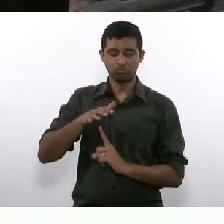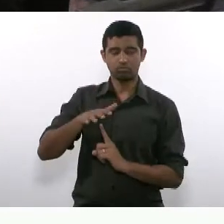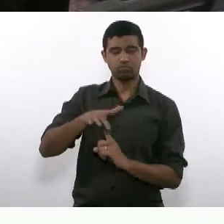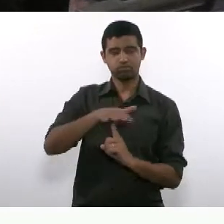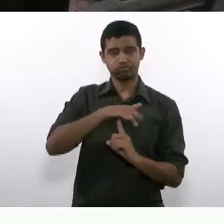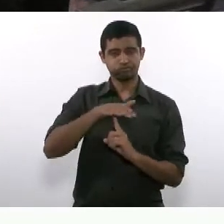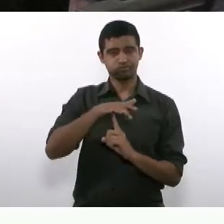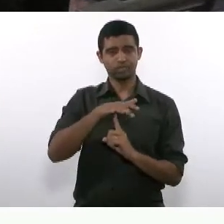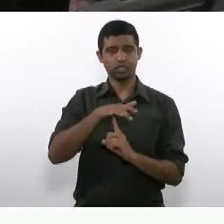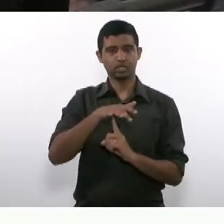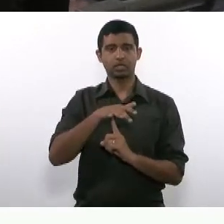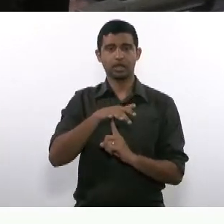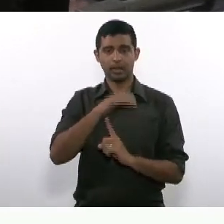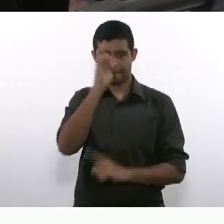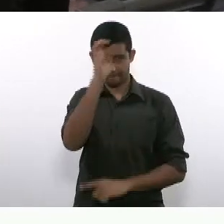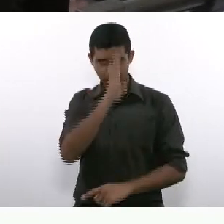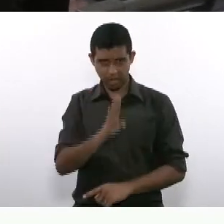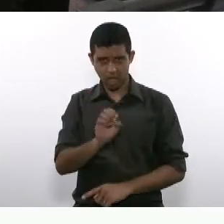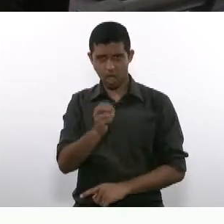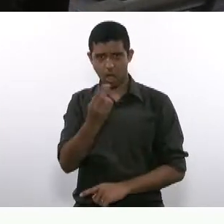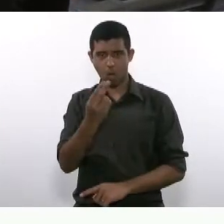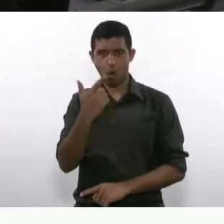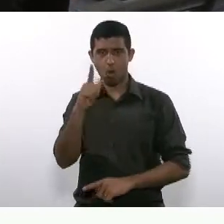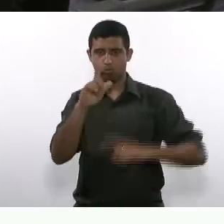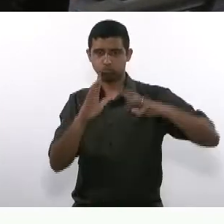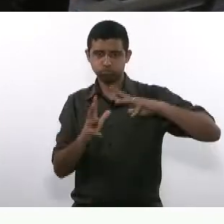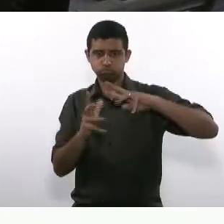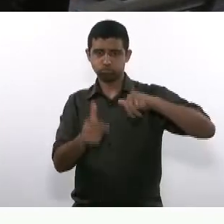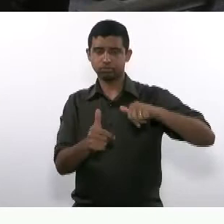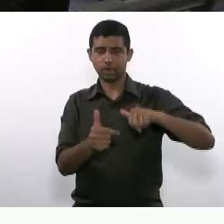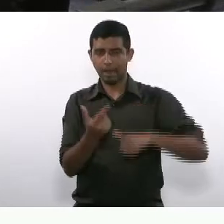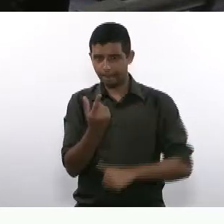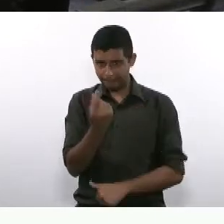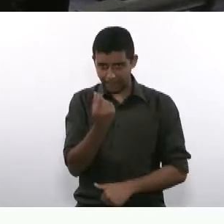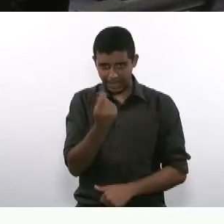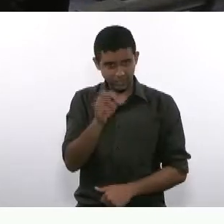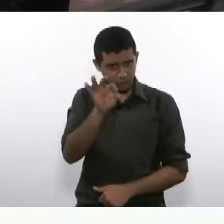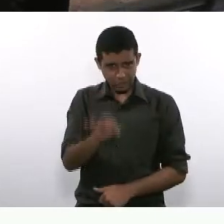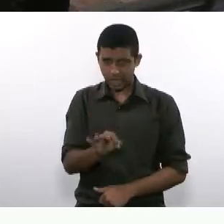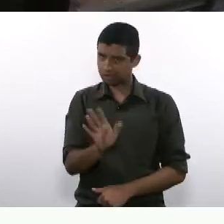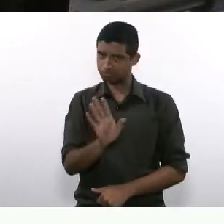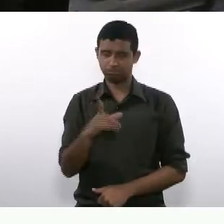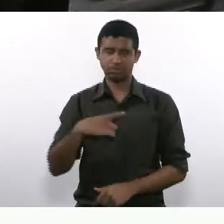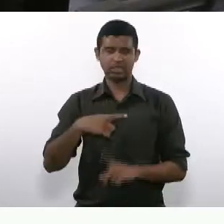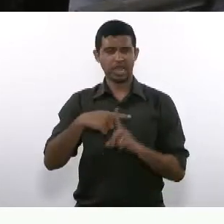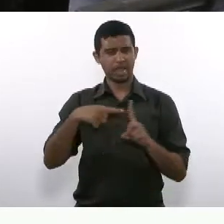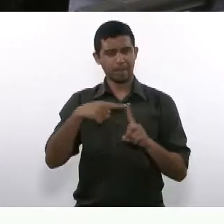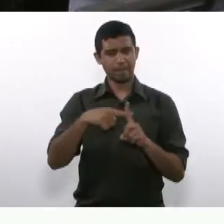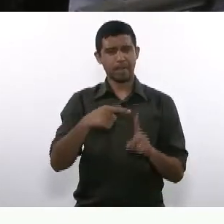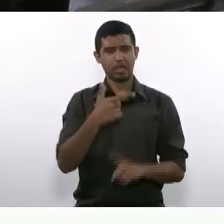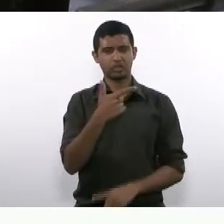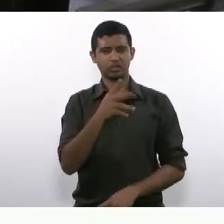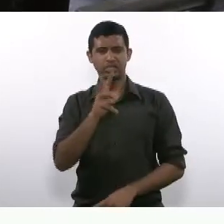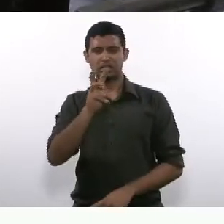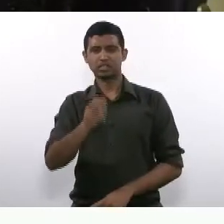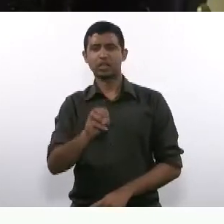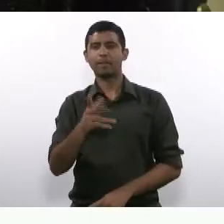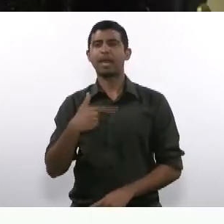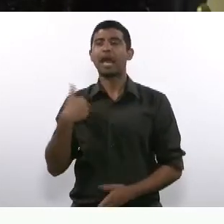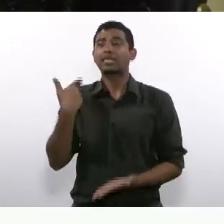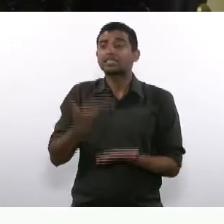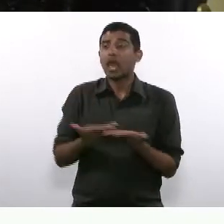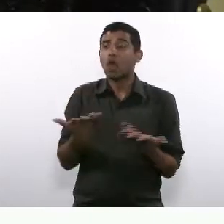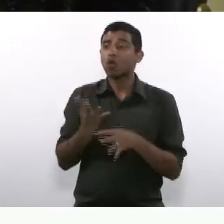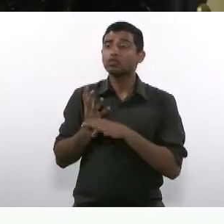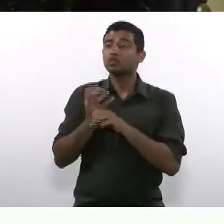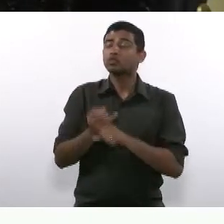as nacionais, elas não têm um preço linear, a gente tem uma média de valor, dá em torno de 250 mil Qual o total de reais. investimento até hoje nesses